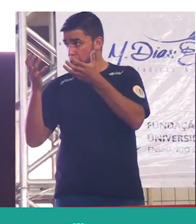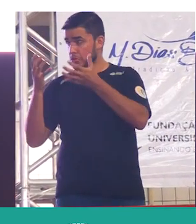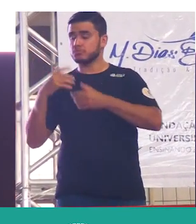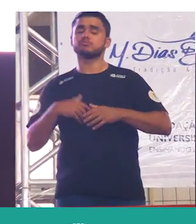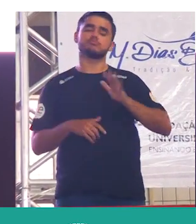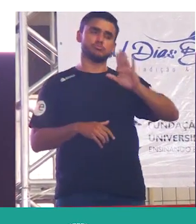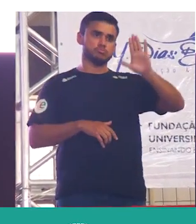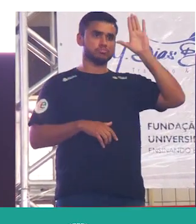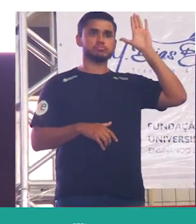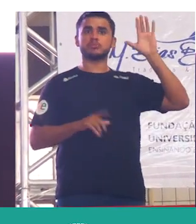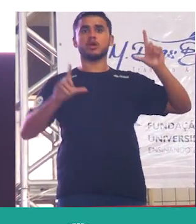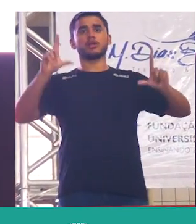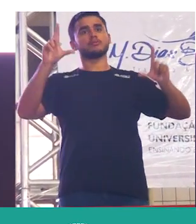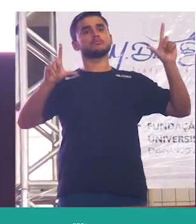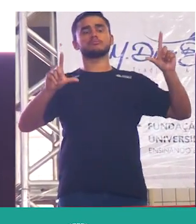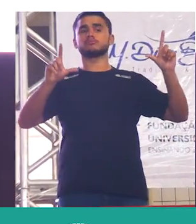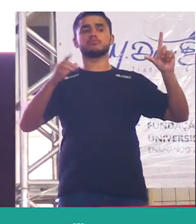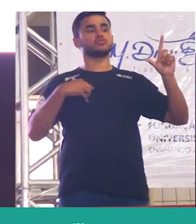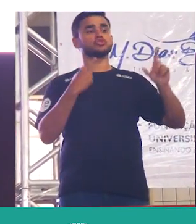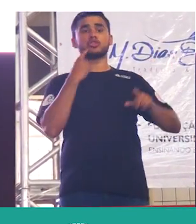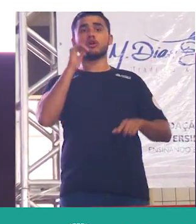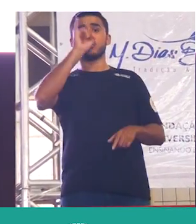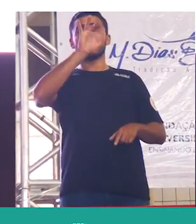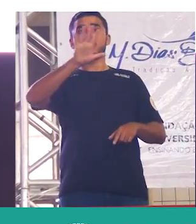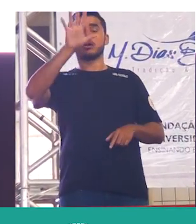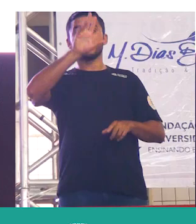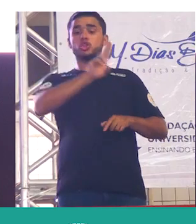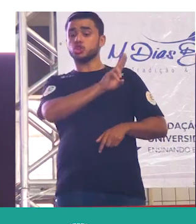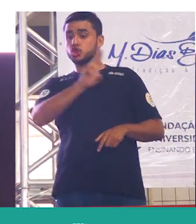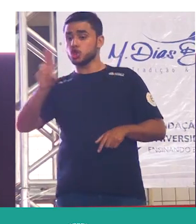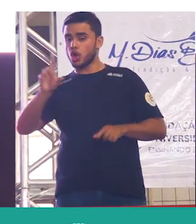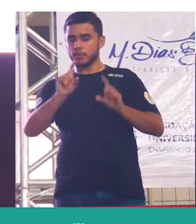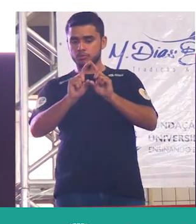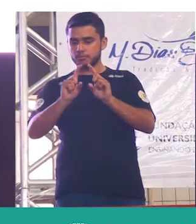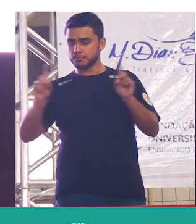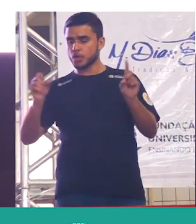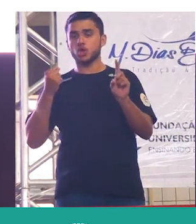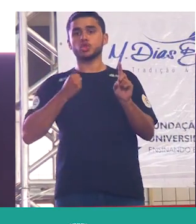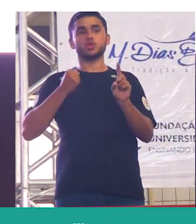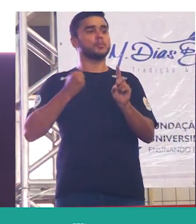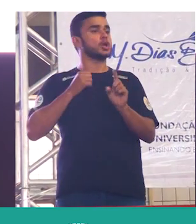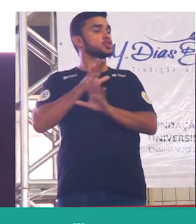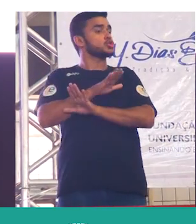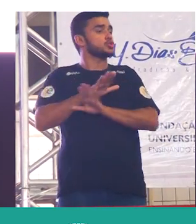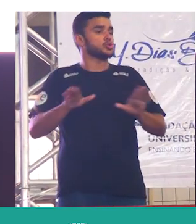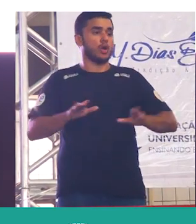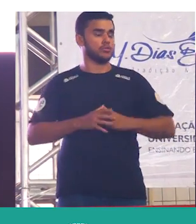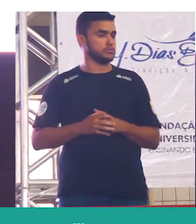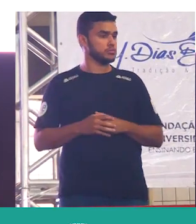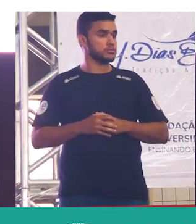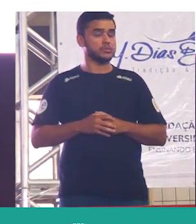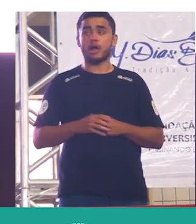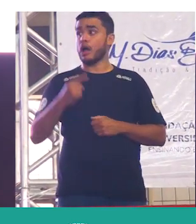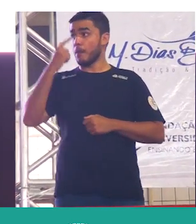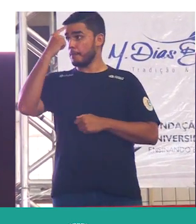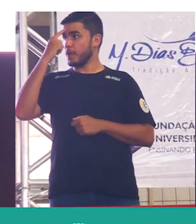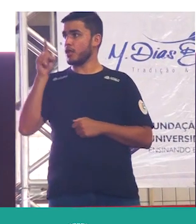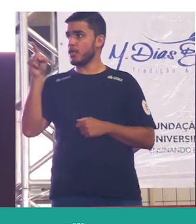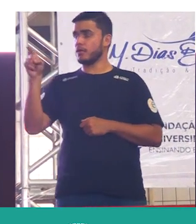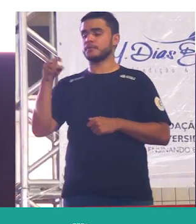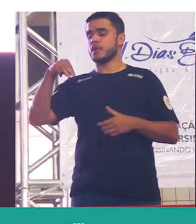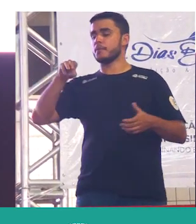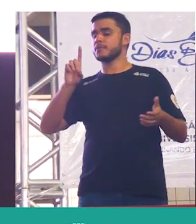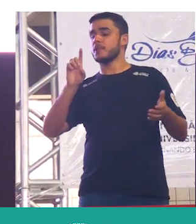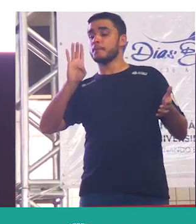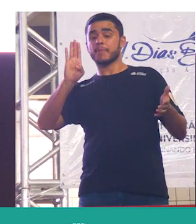televisão só a imagem e o nome e o número, porque o governo tinha muito medo que o